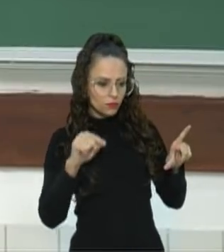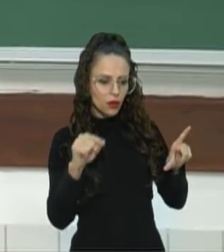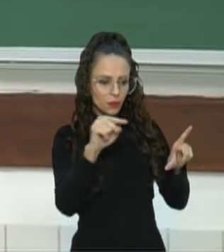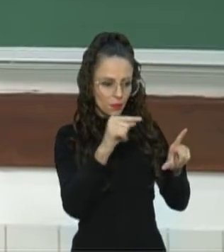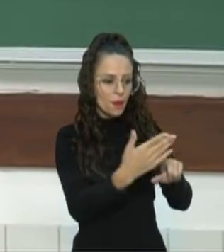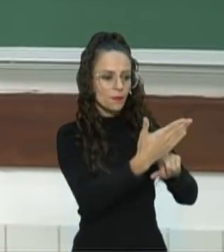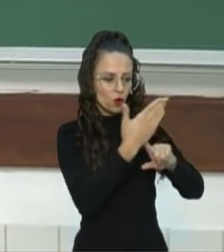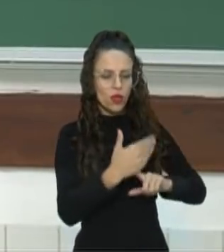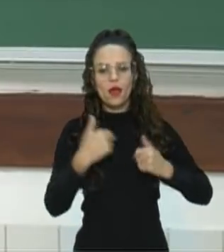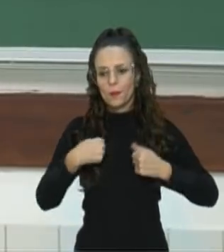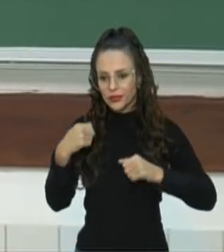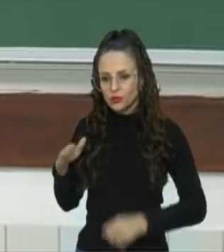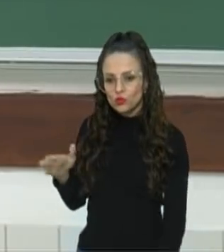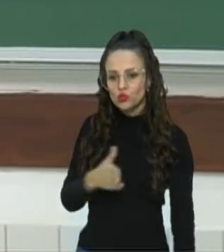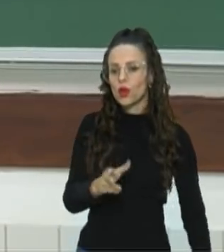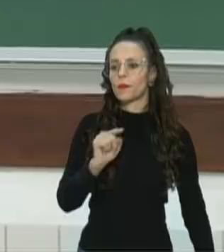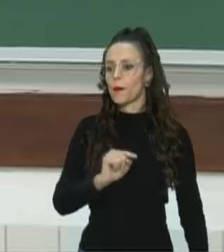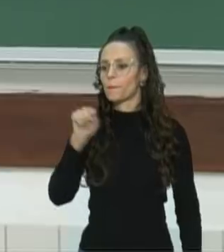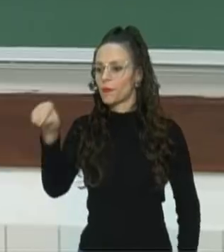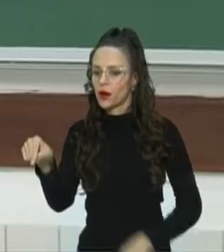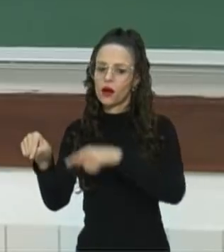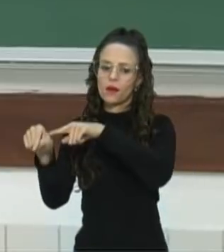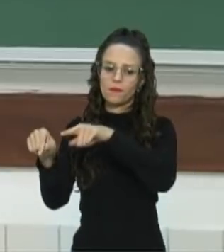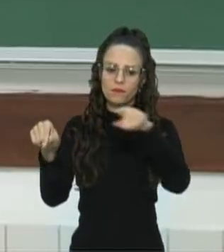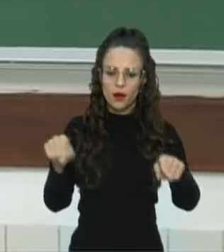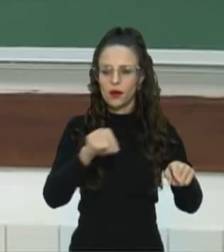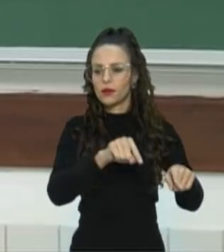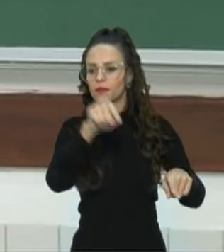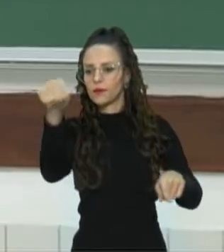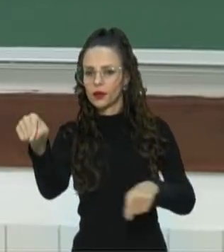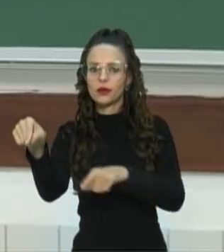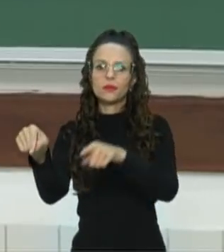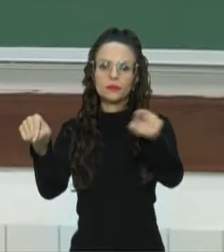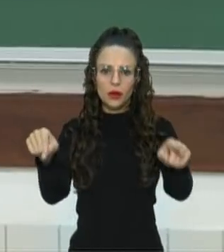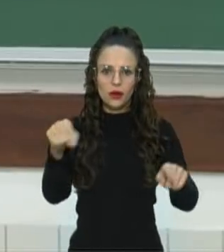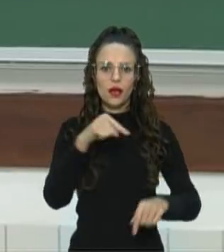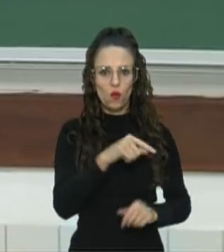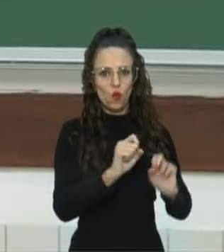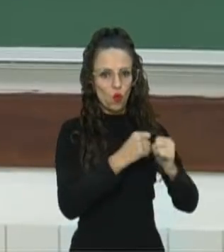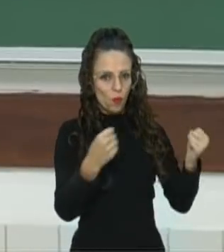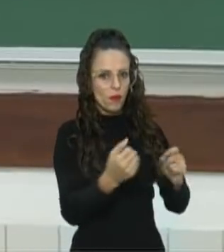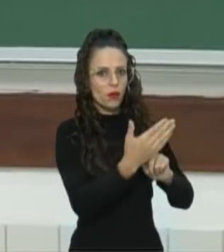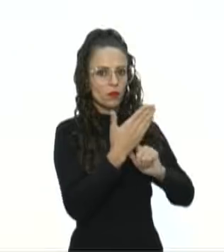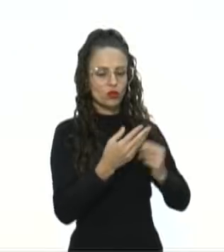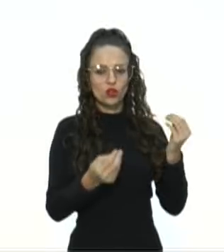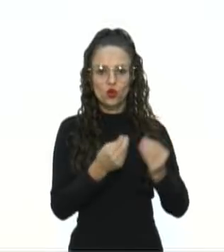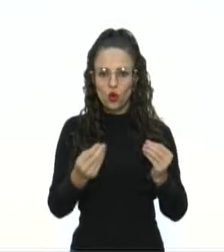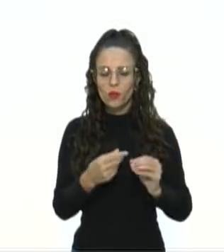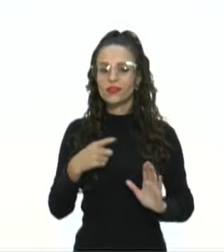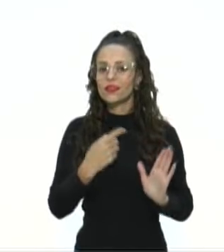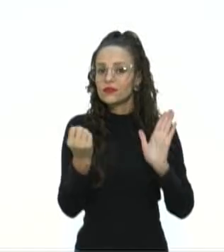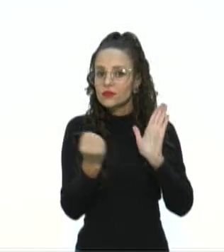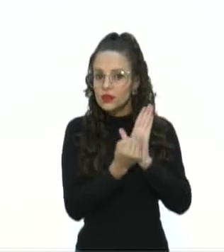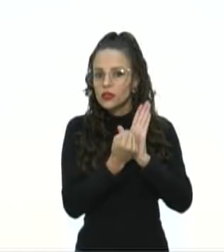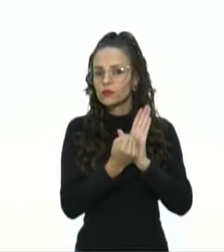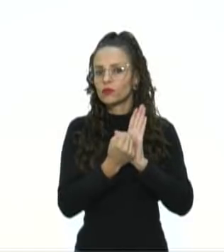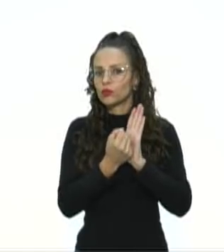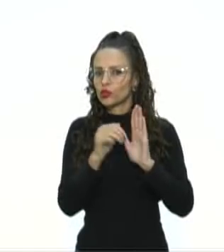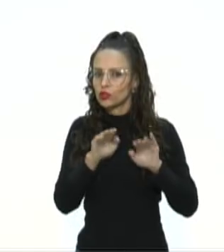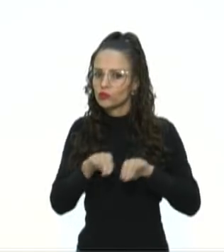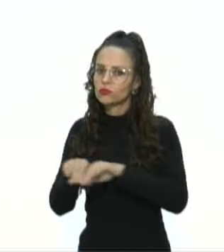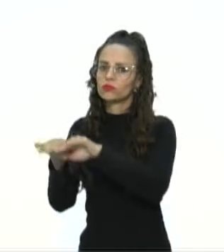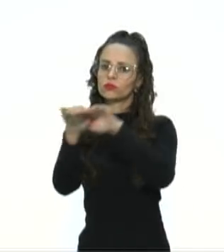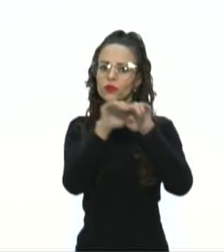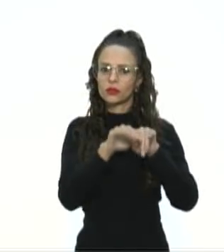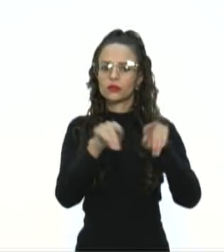daí chegar ao final, né? Então, dentro do mapa tem a sequência para chegar a esses pontos. Existe uma simbologia universal também de